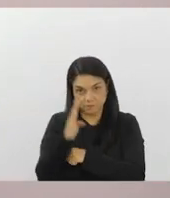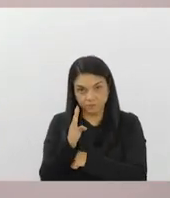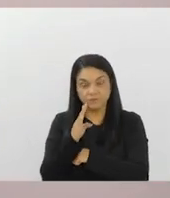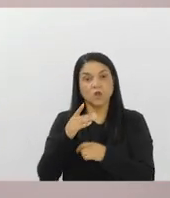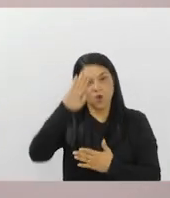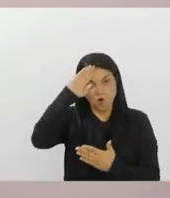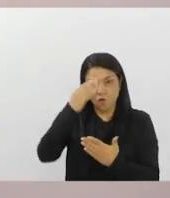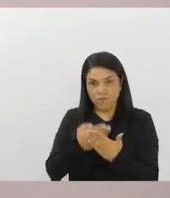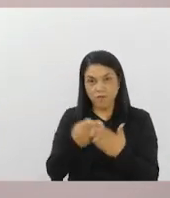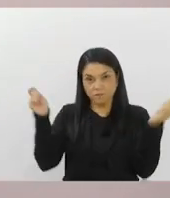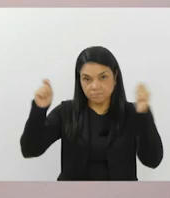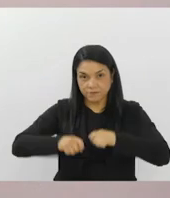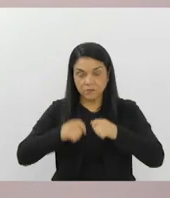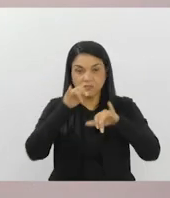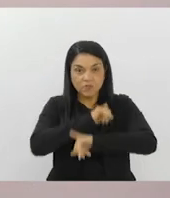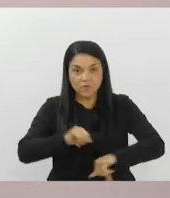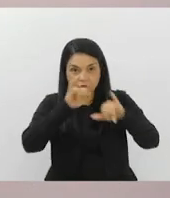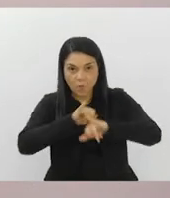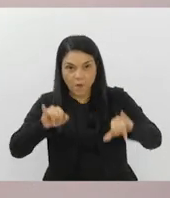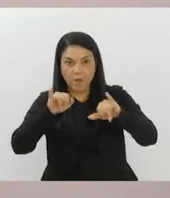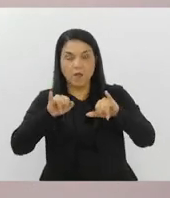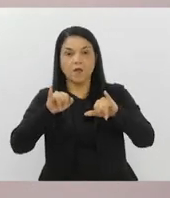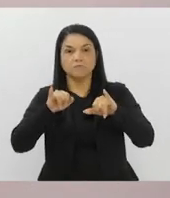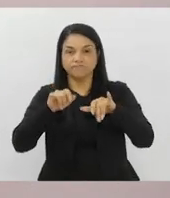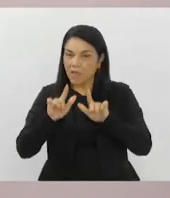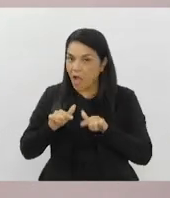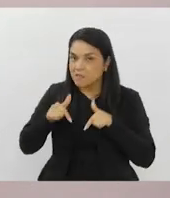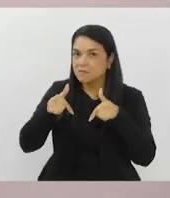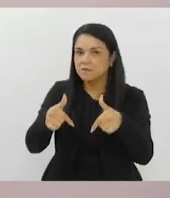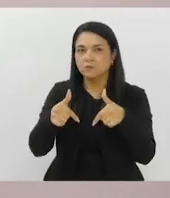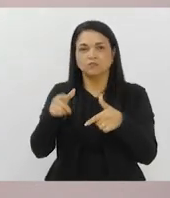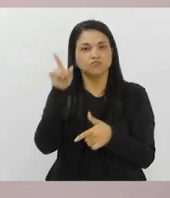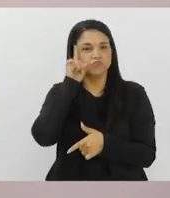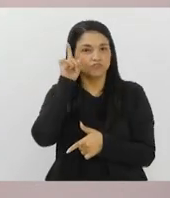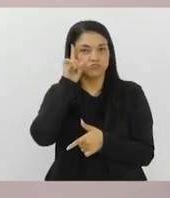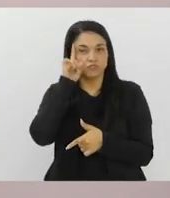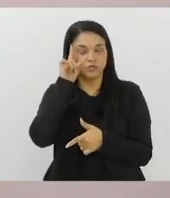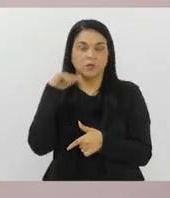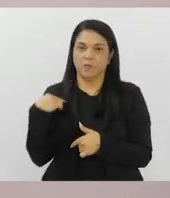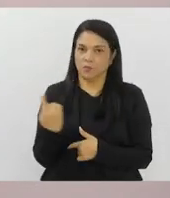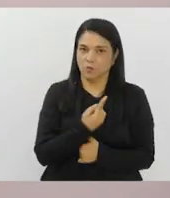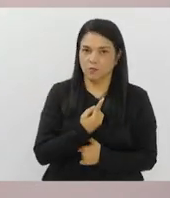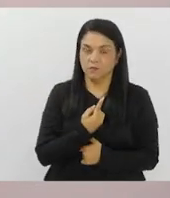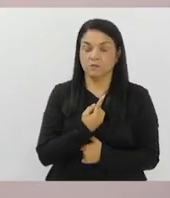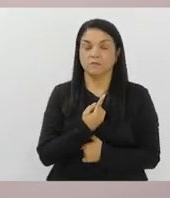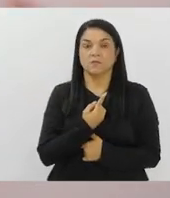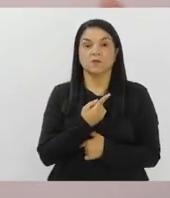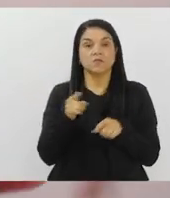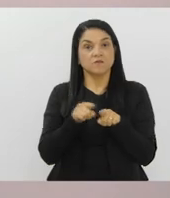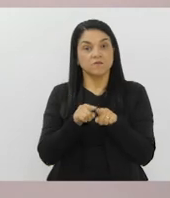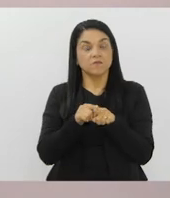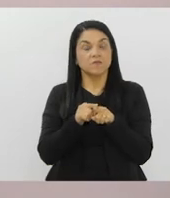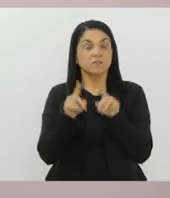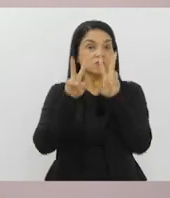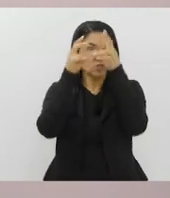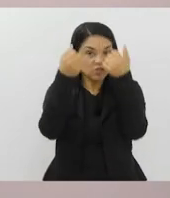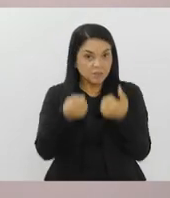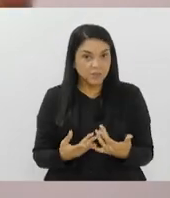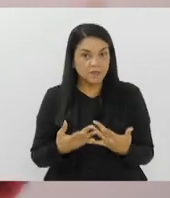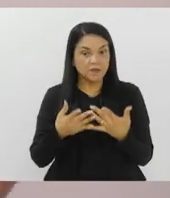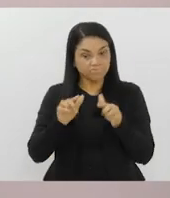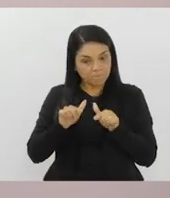confiar na nossa capacidade de informar e fazer isso se tornar uma ação de todo dia para todos nós. Quando a gente fala de promover, é esse tipo de ação.